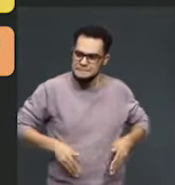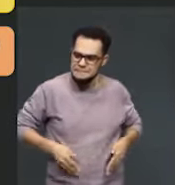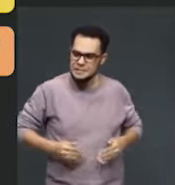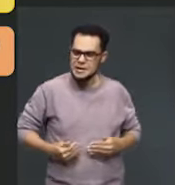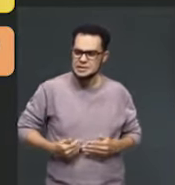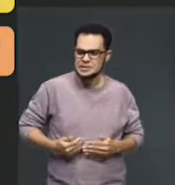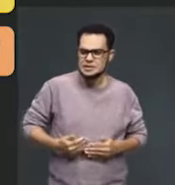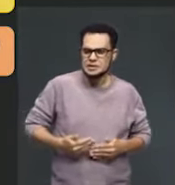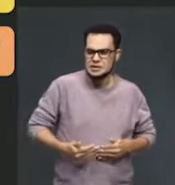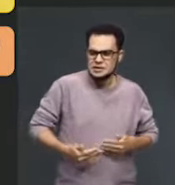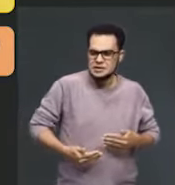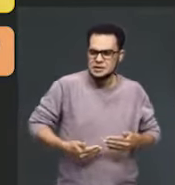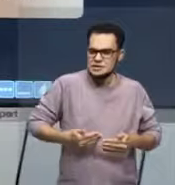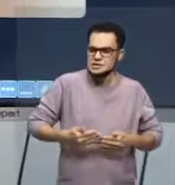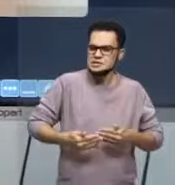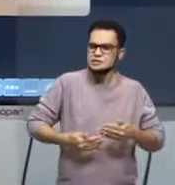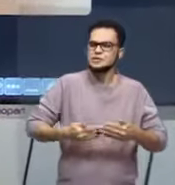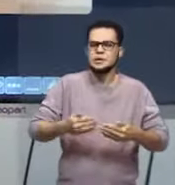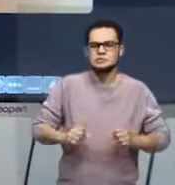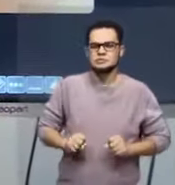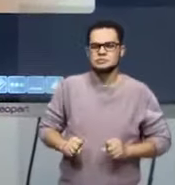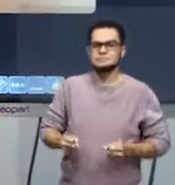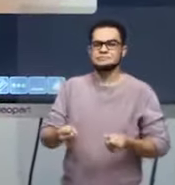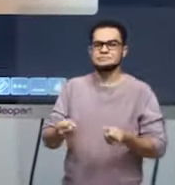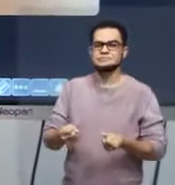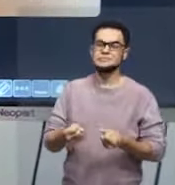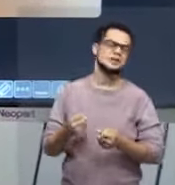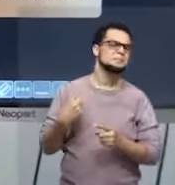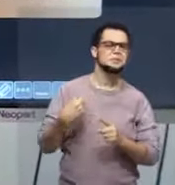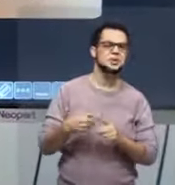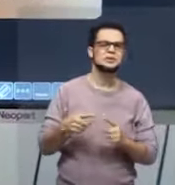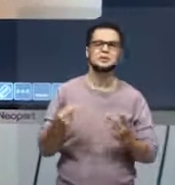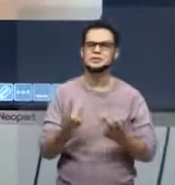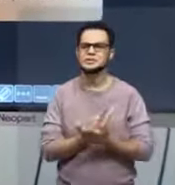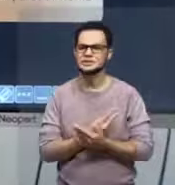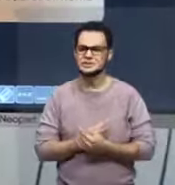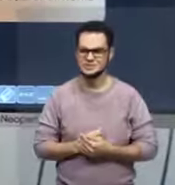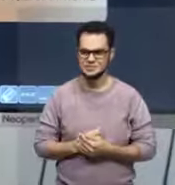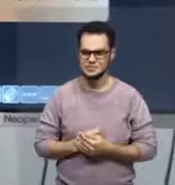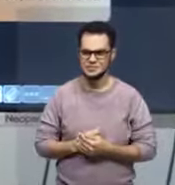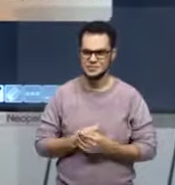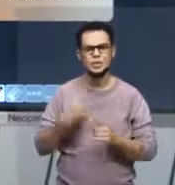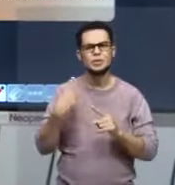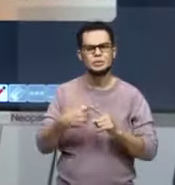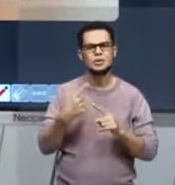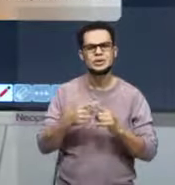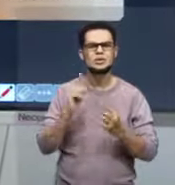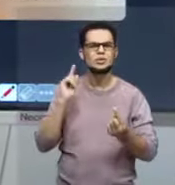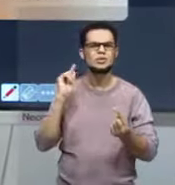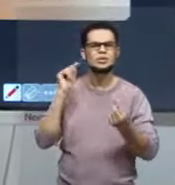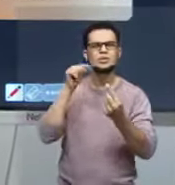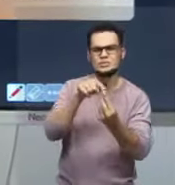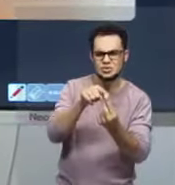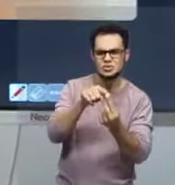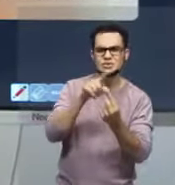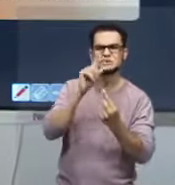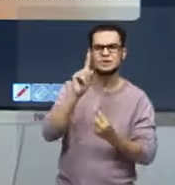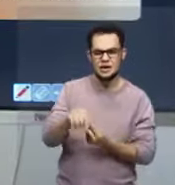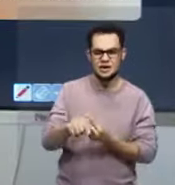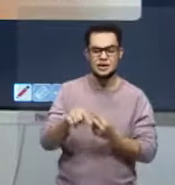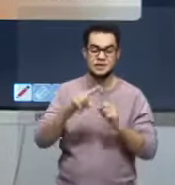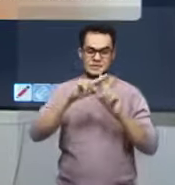para que esses dois eventos? Gente, se a intenção aqui é engravidar, é ter um